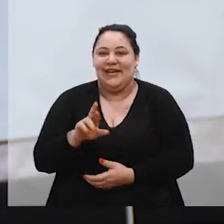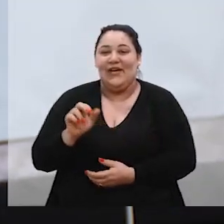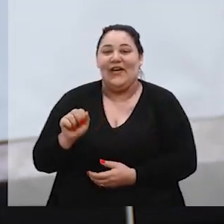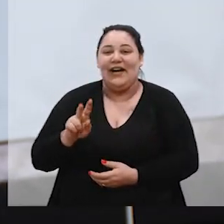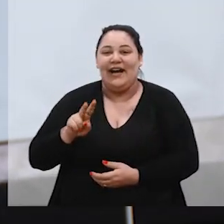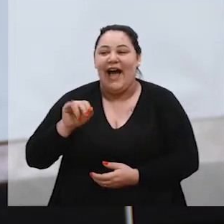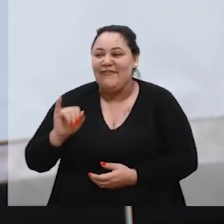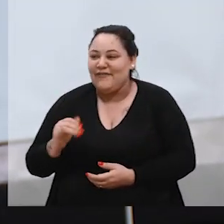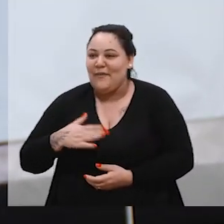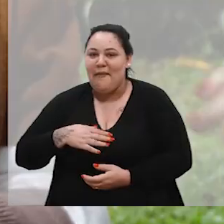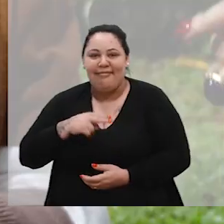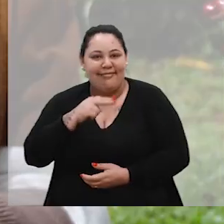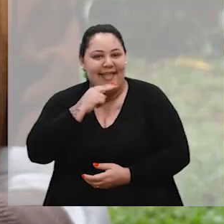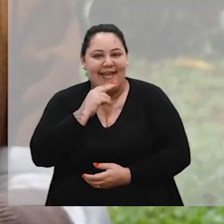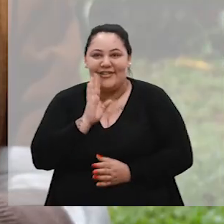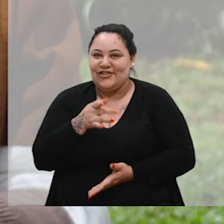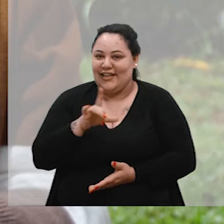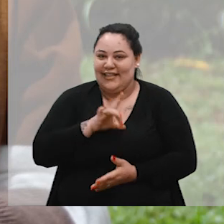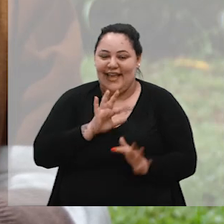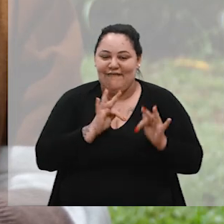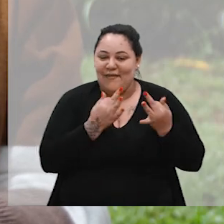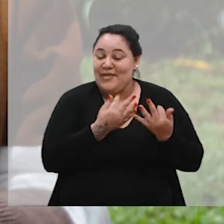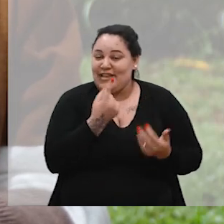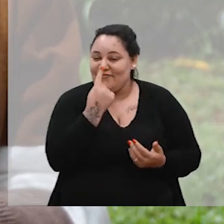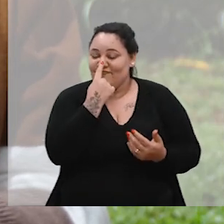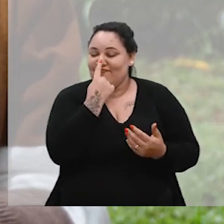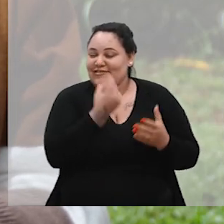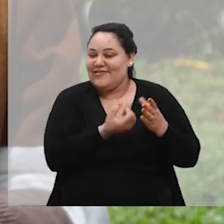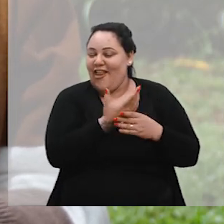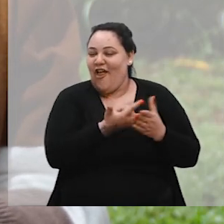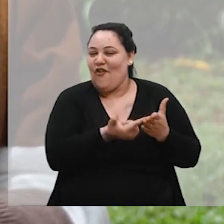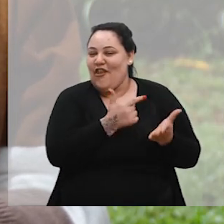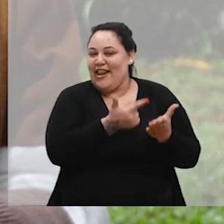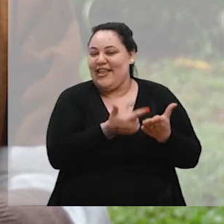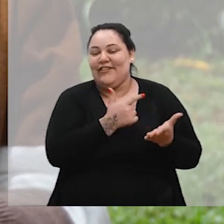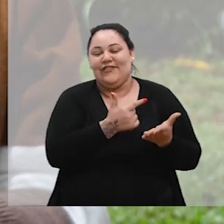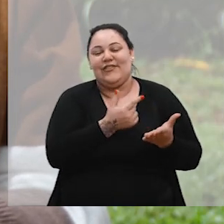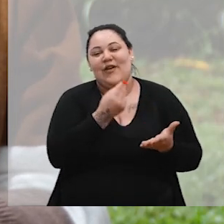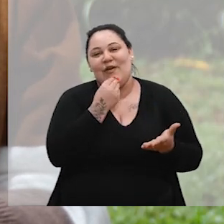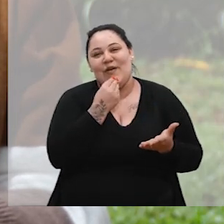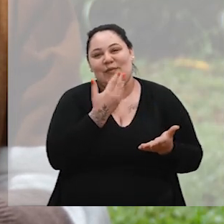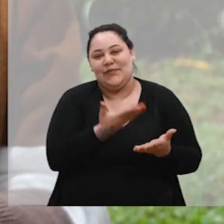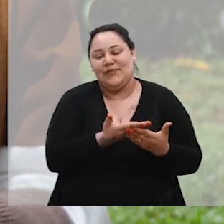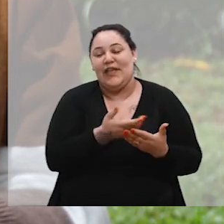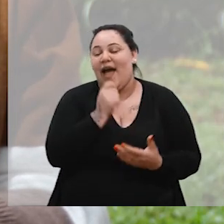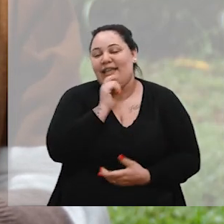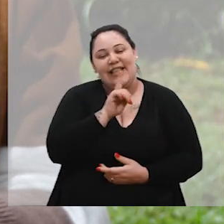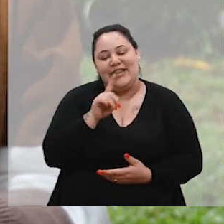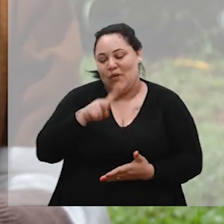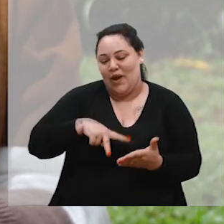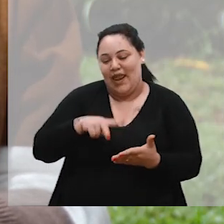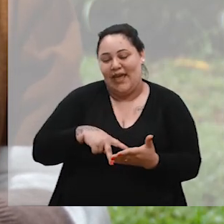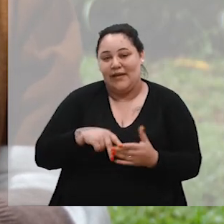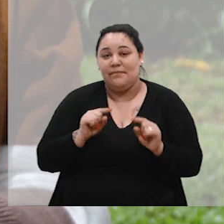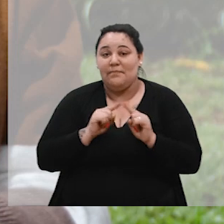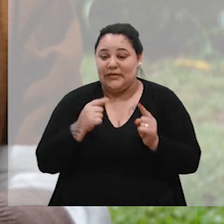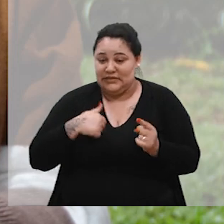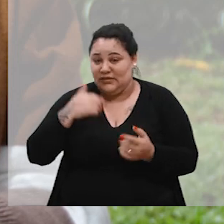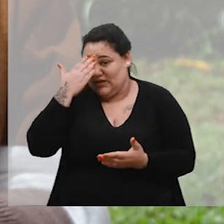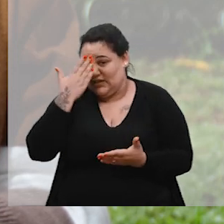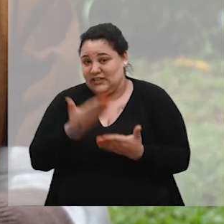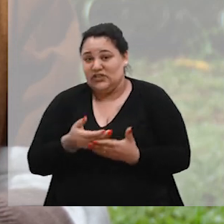Meu neto já tem familiaridade com o livro, embora, né, claro, não esteja alfabetizado. Mas acredito que